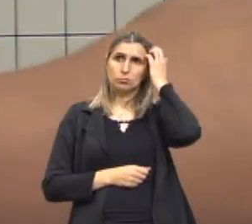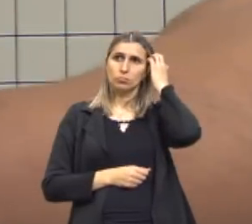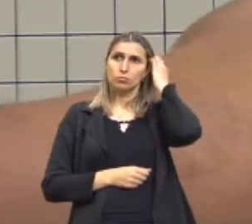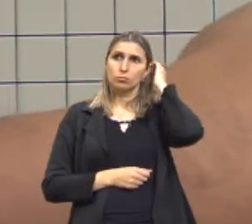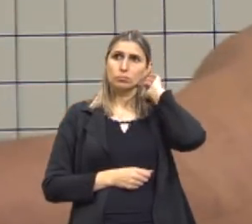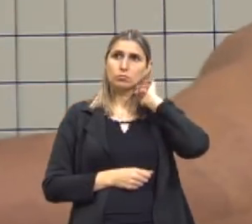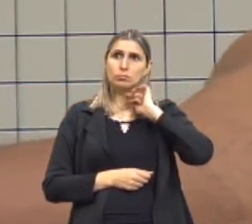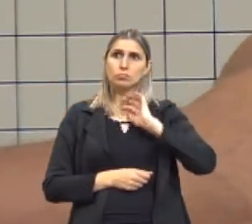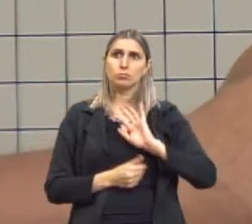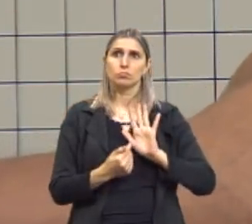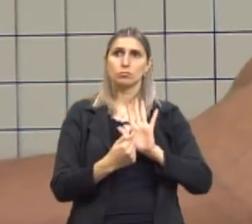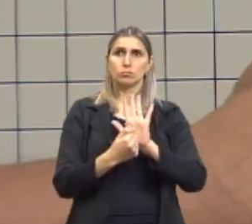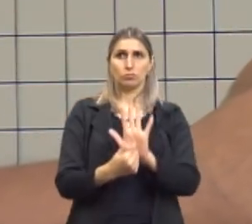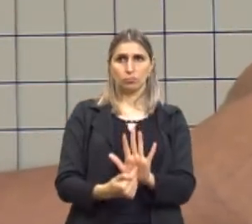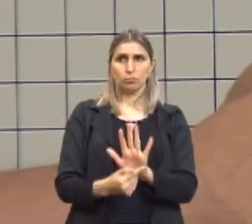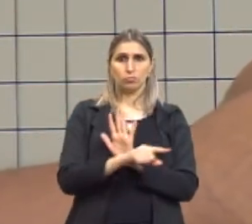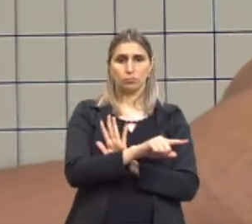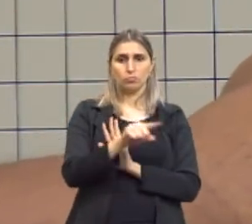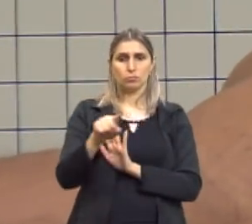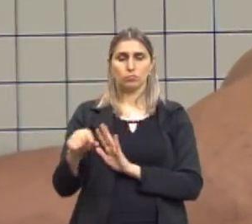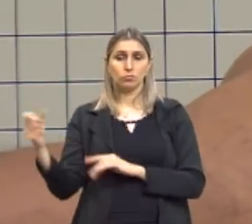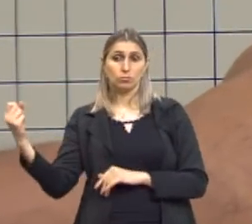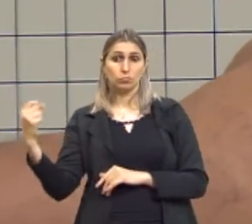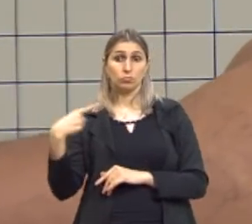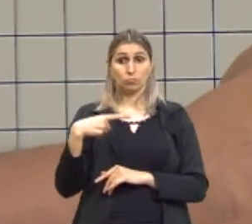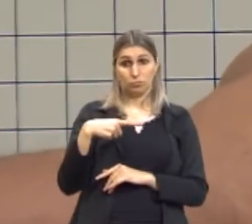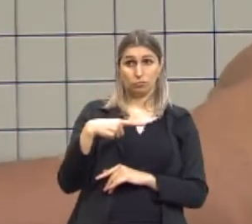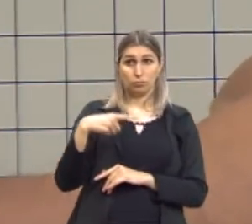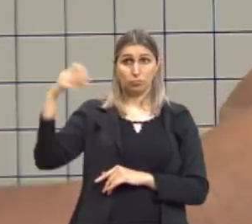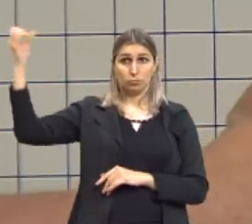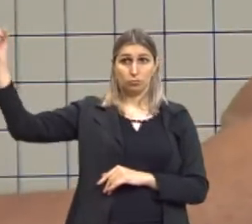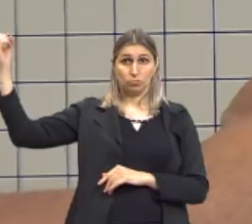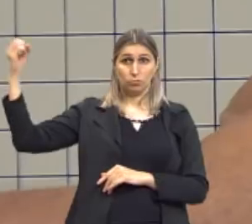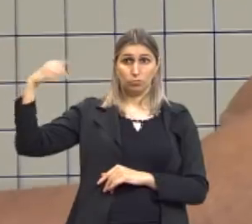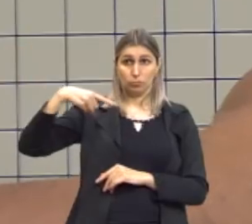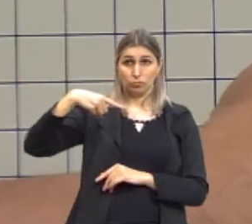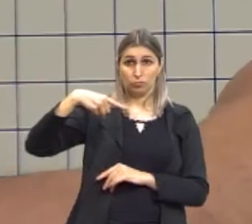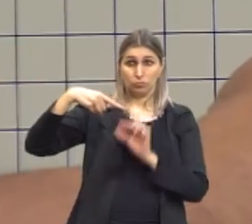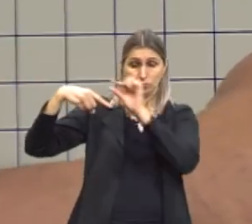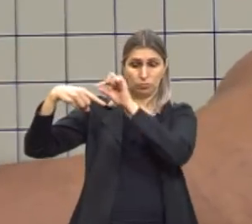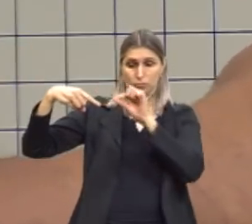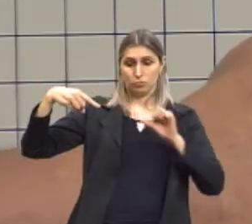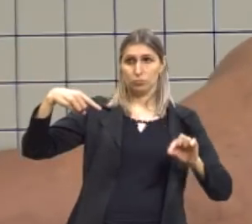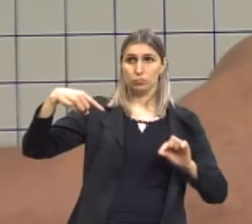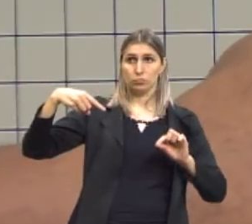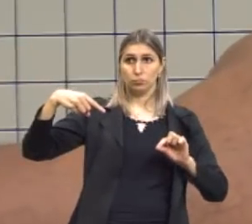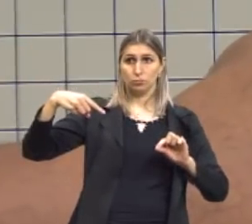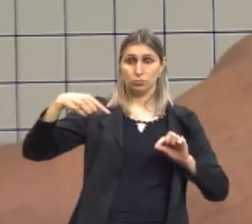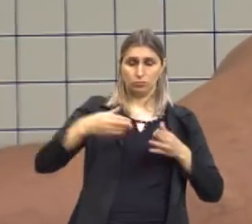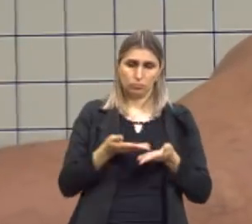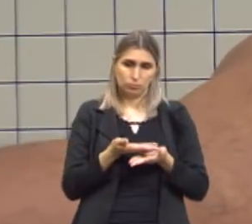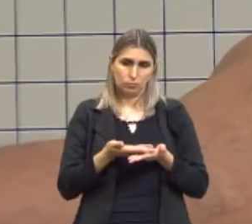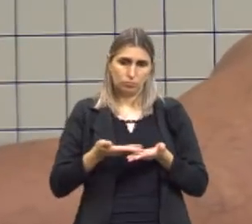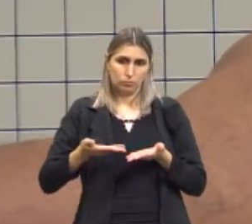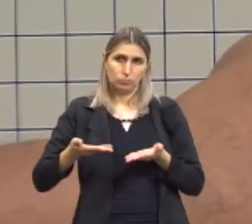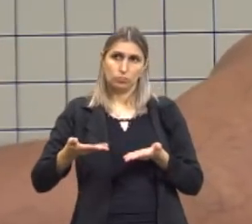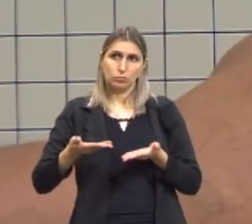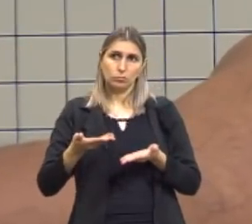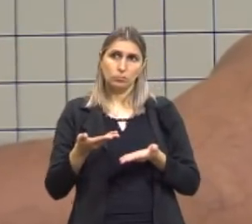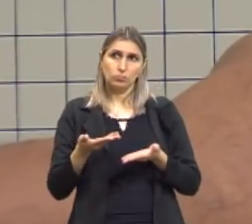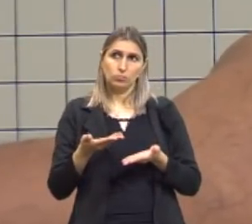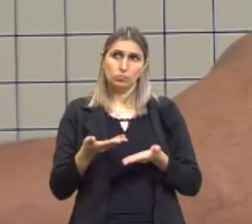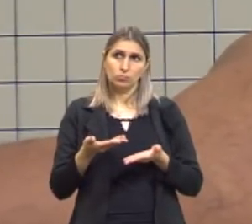Eu vou mostrar aqui para vocês o raio de luz. Vou só inclinar um pouquinho aqui o espelho para ver se dá para enxergar que ele